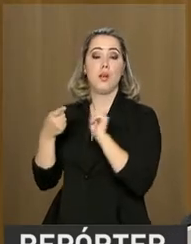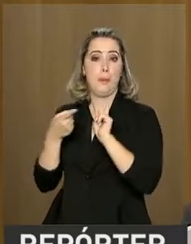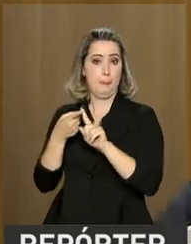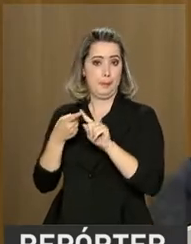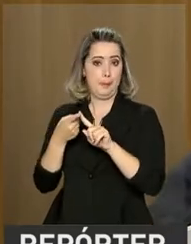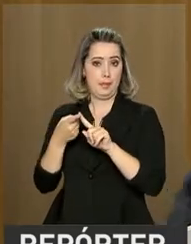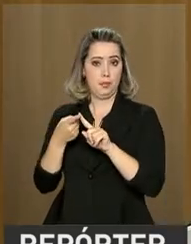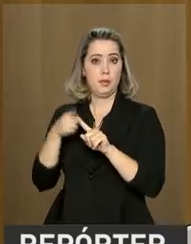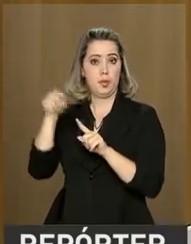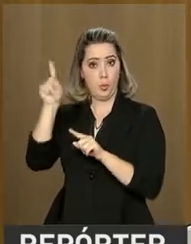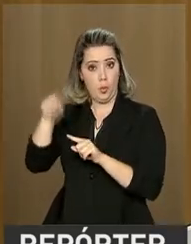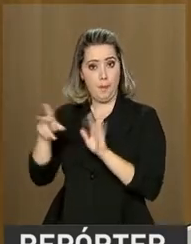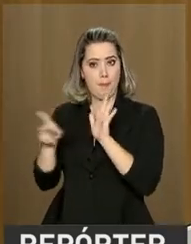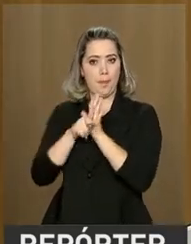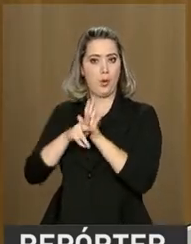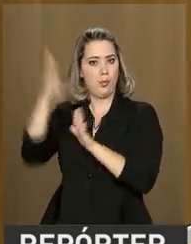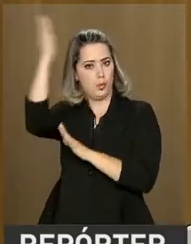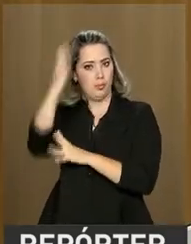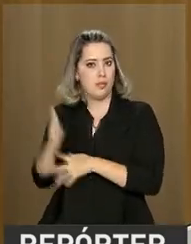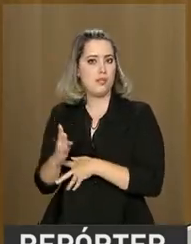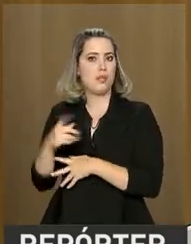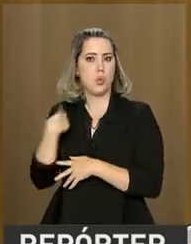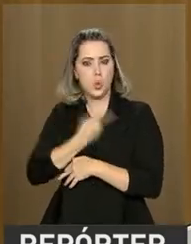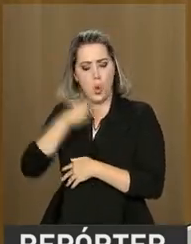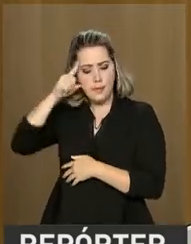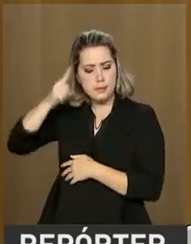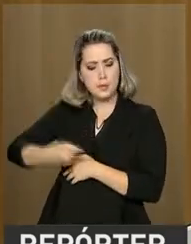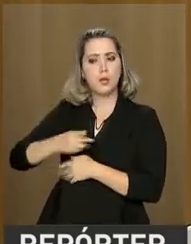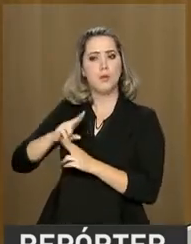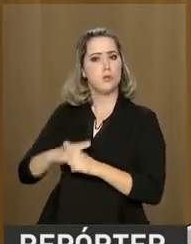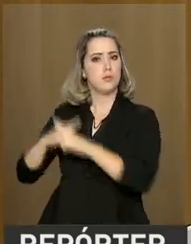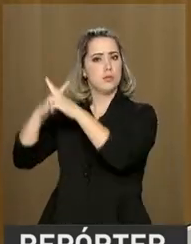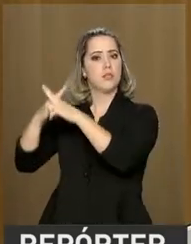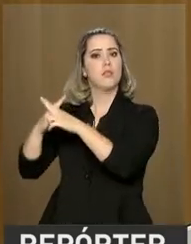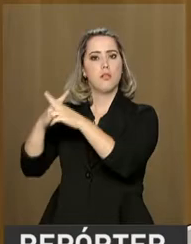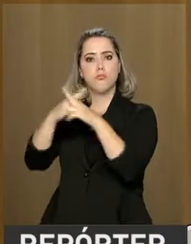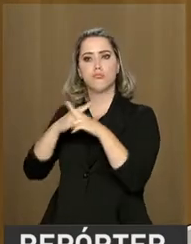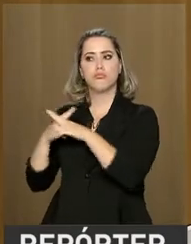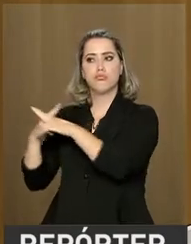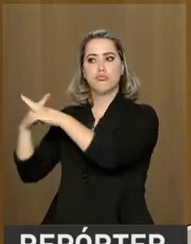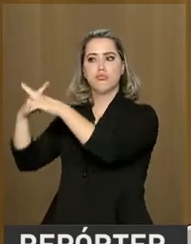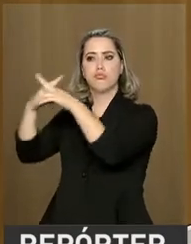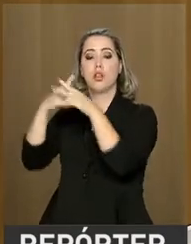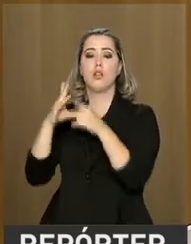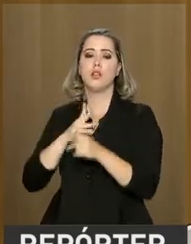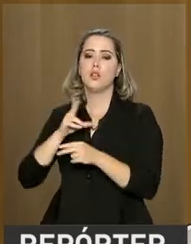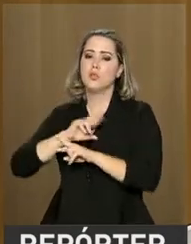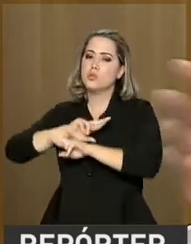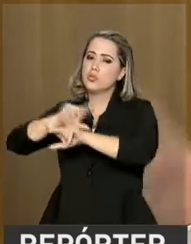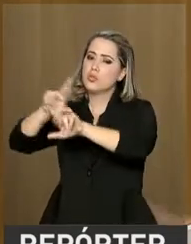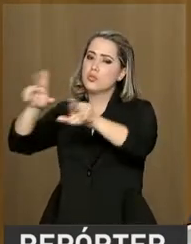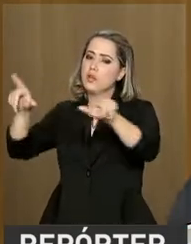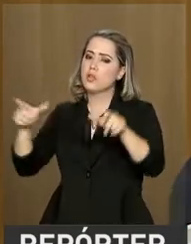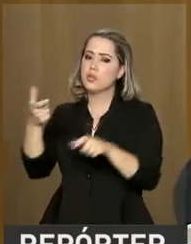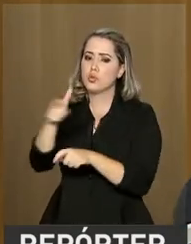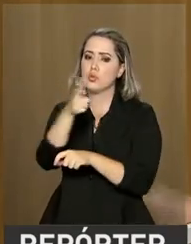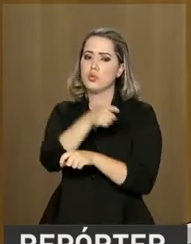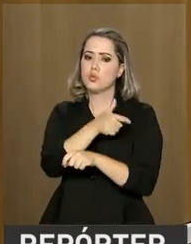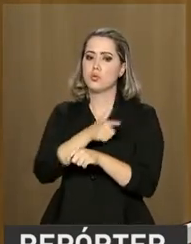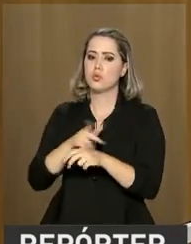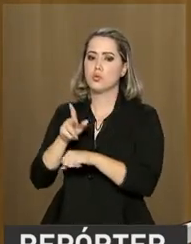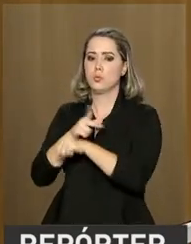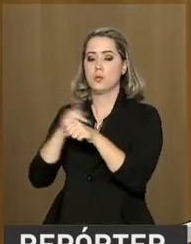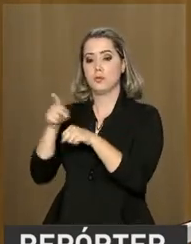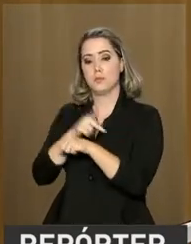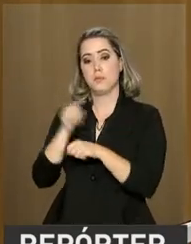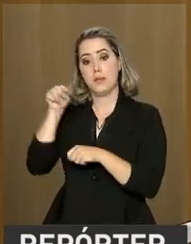nós que vamos comandar satélite nós temos diversos satélites à tona no brasil mas eles são de multinacionais de outros